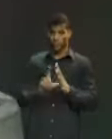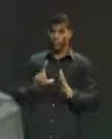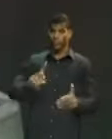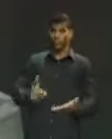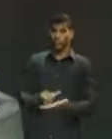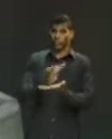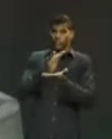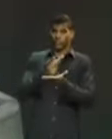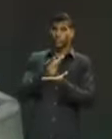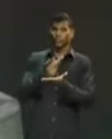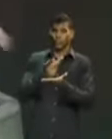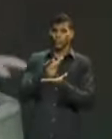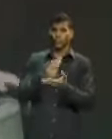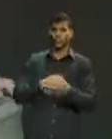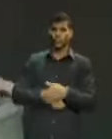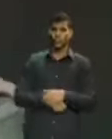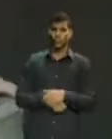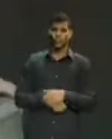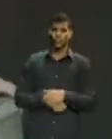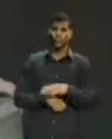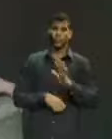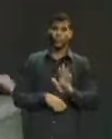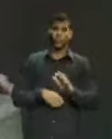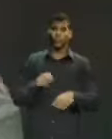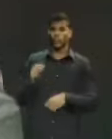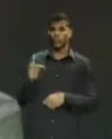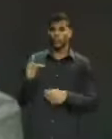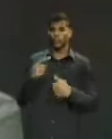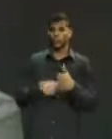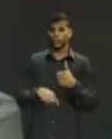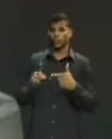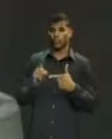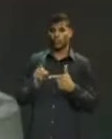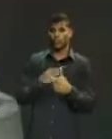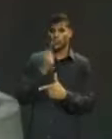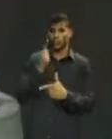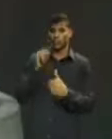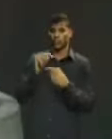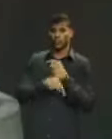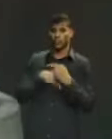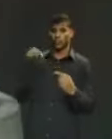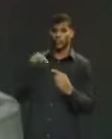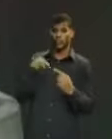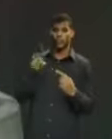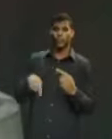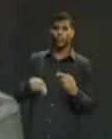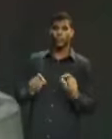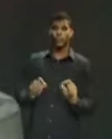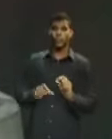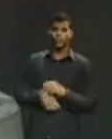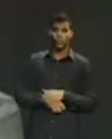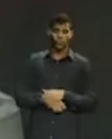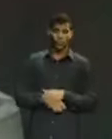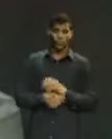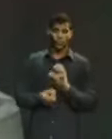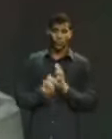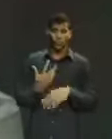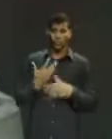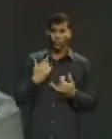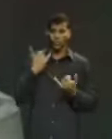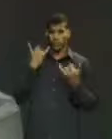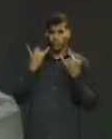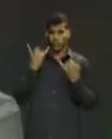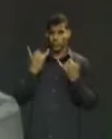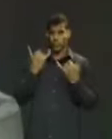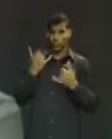instale. Nosso segundo objetivo, portanto, é estabelecer, com base nas evidências